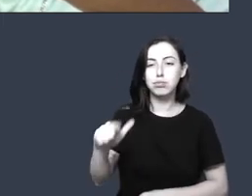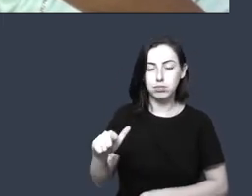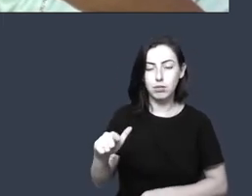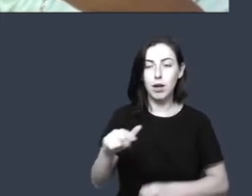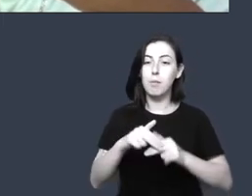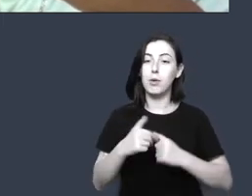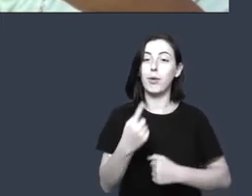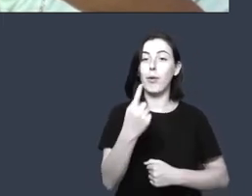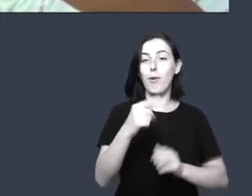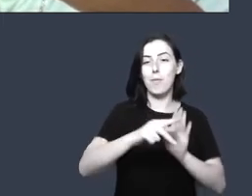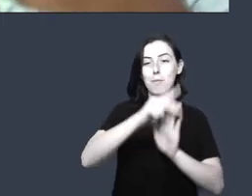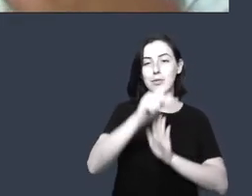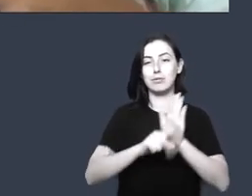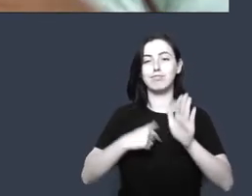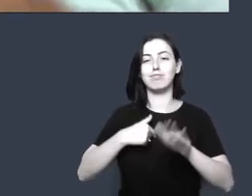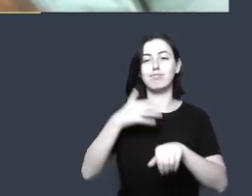projetos.